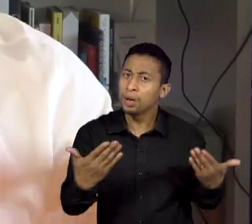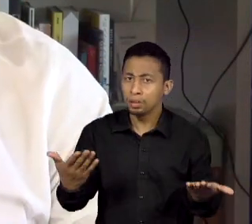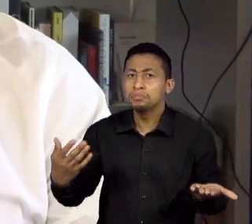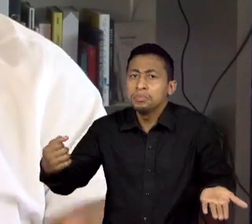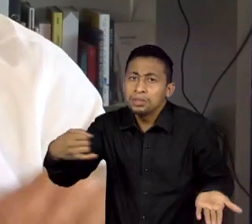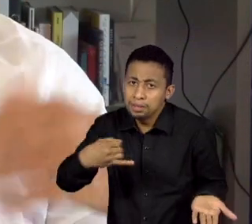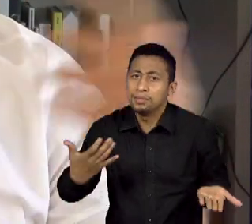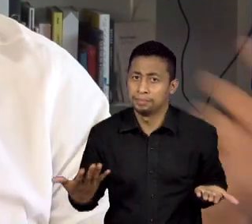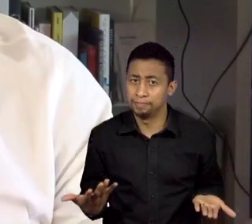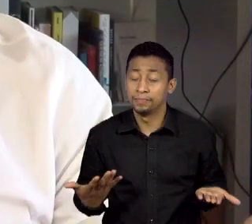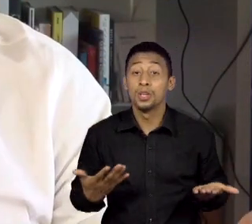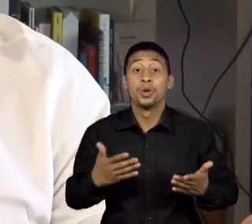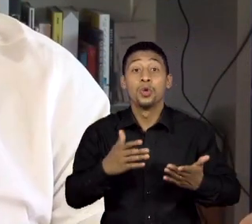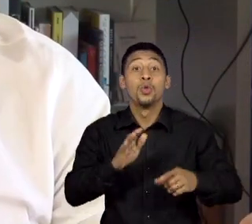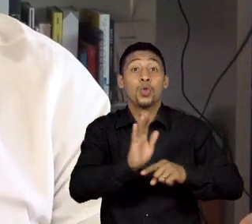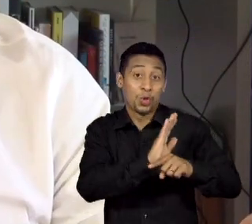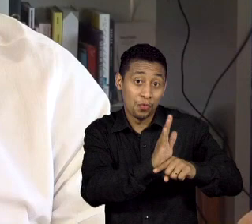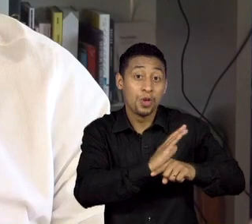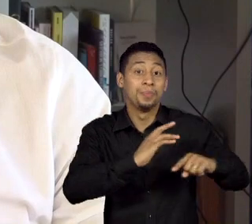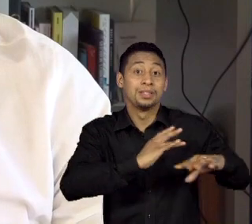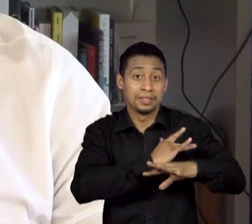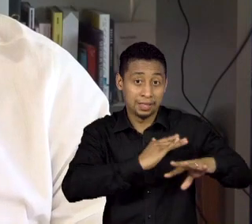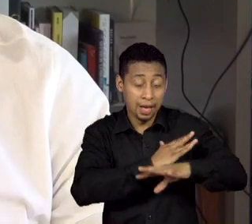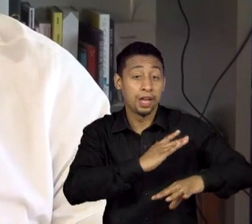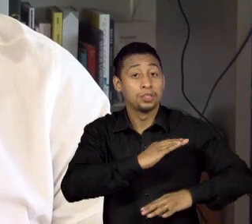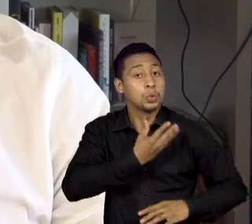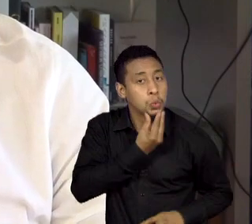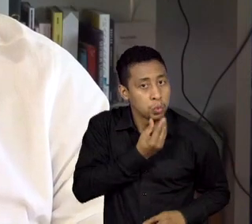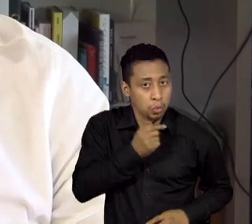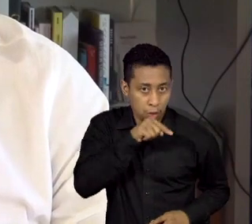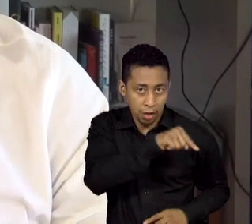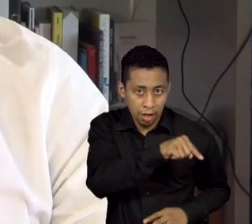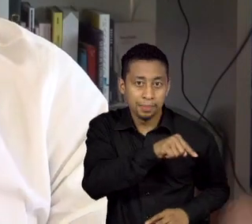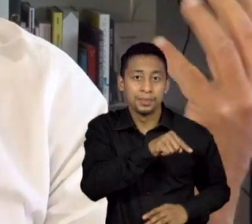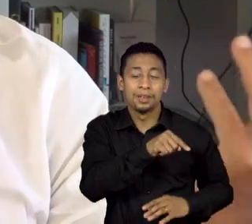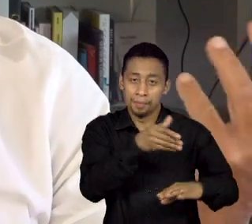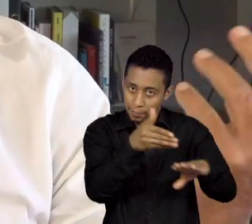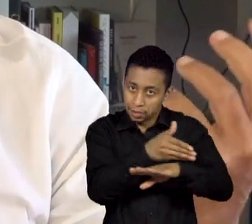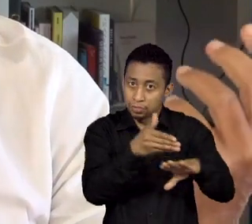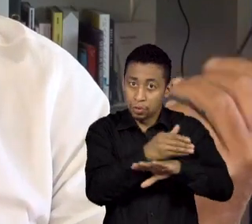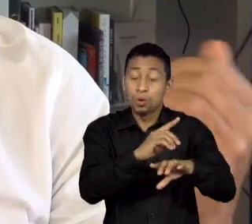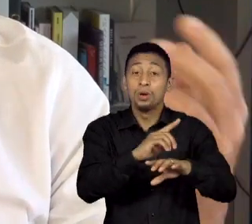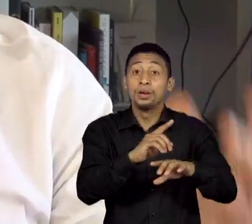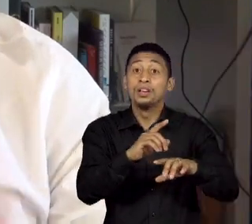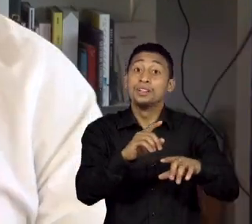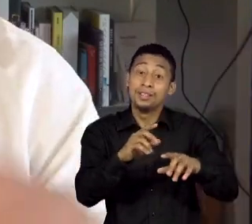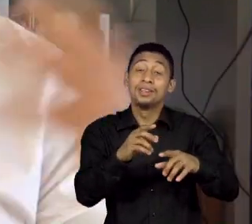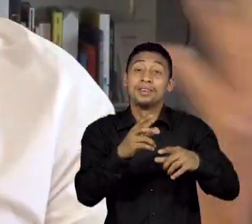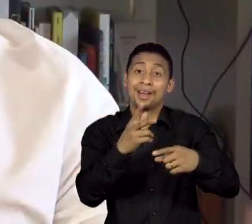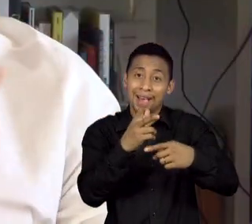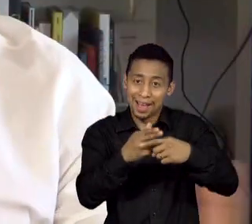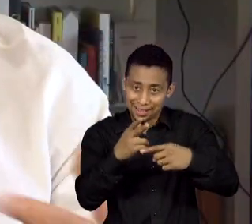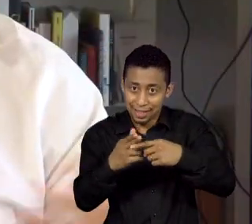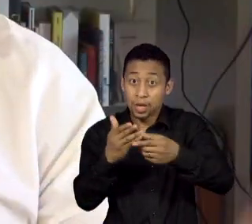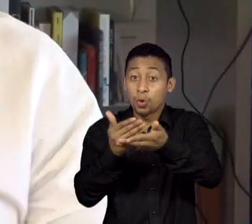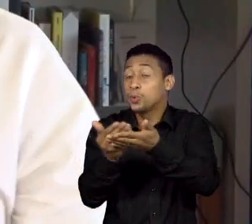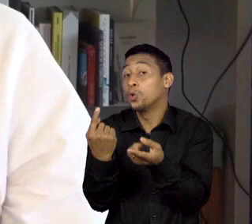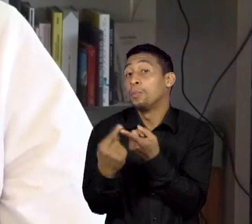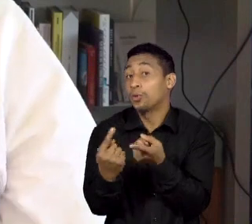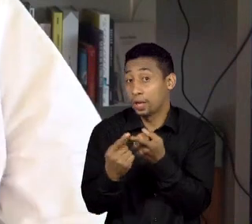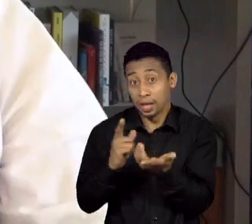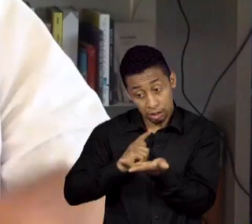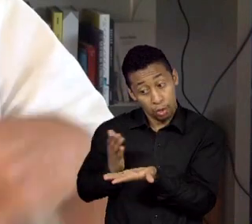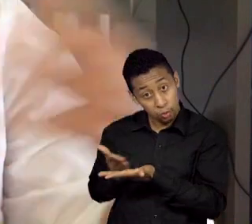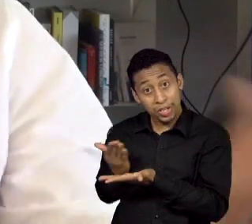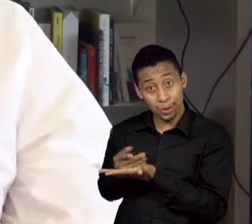dos Homens, o Paulo Lins participou dos primeiros, e a série vem do livro Cidade de Deus, né? Então já havia alguma participação